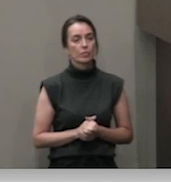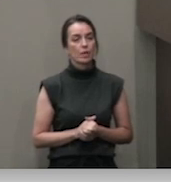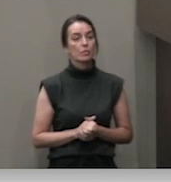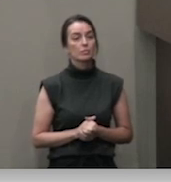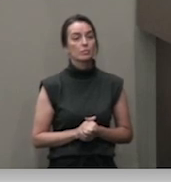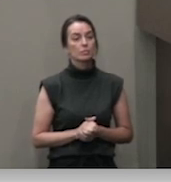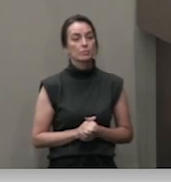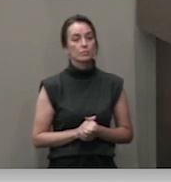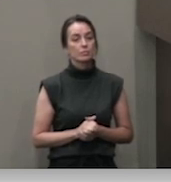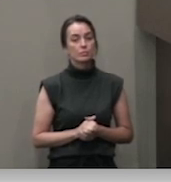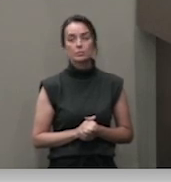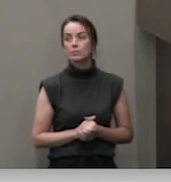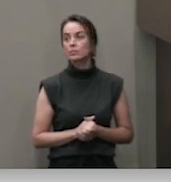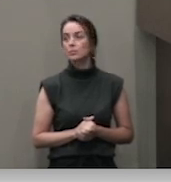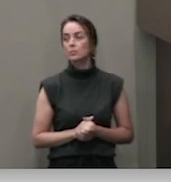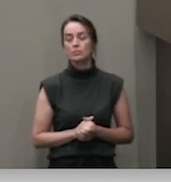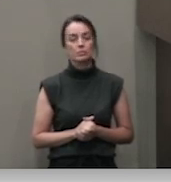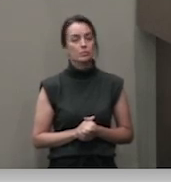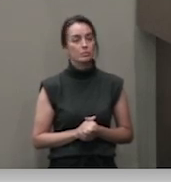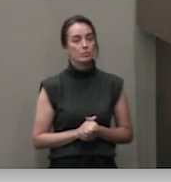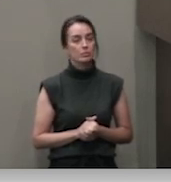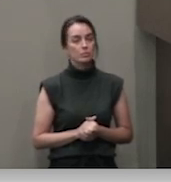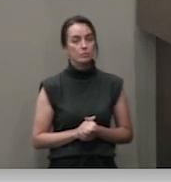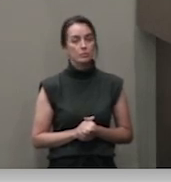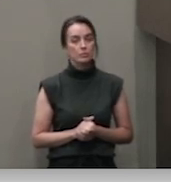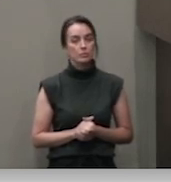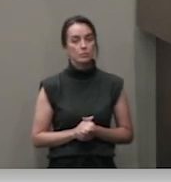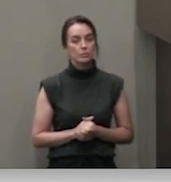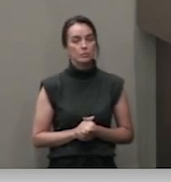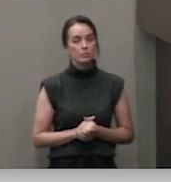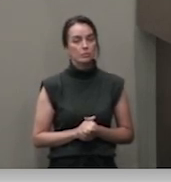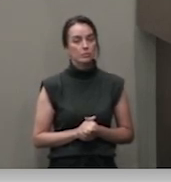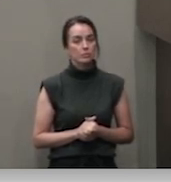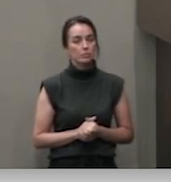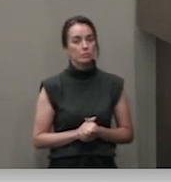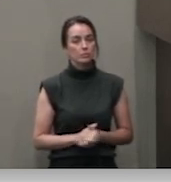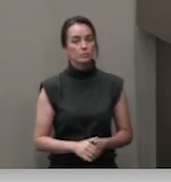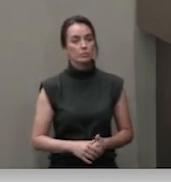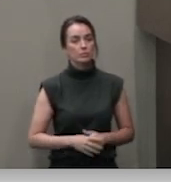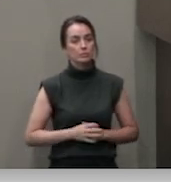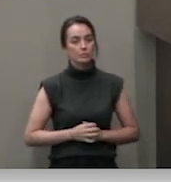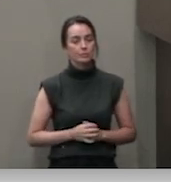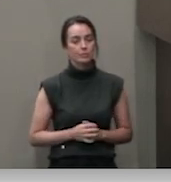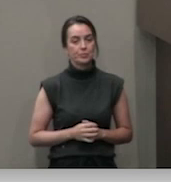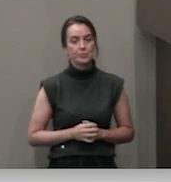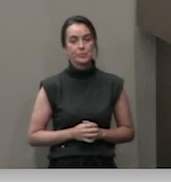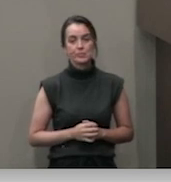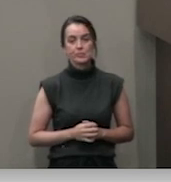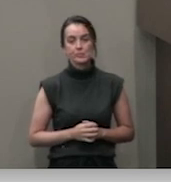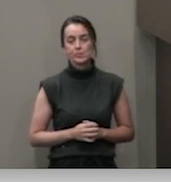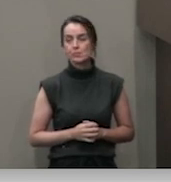PSD comecei a falar agora e o Ernesto chegou fica tranquilo Ei Ernesto Olha o Ernesto entr